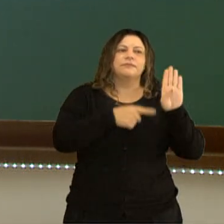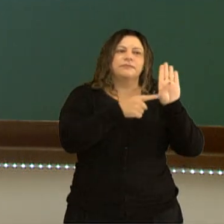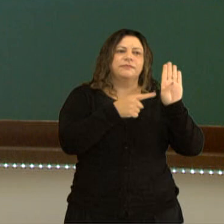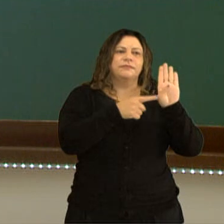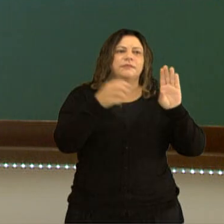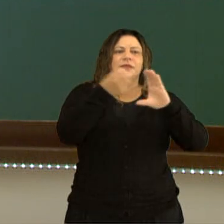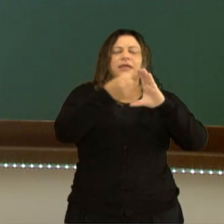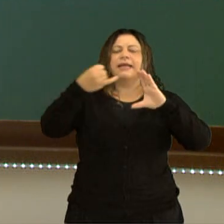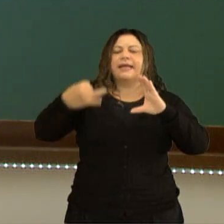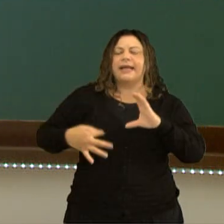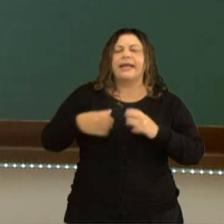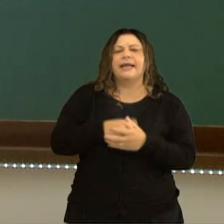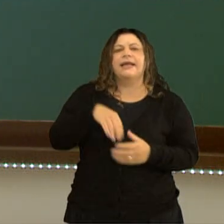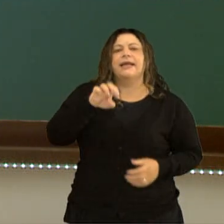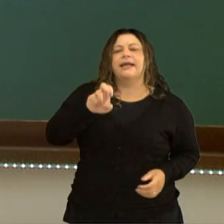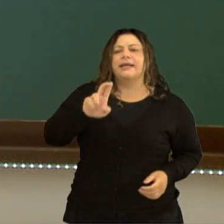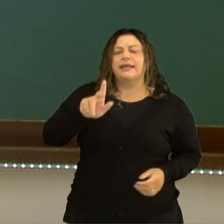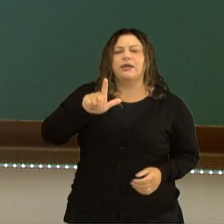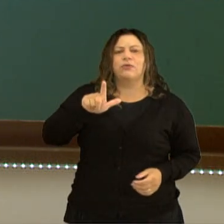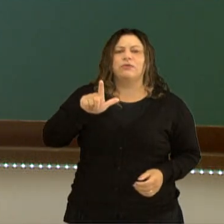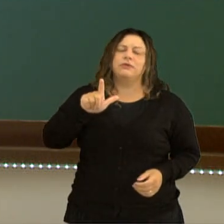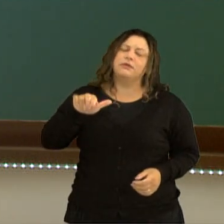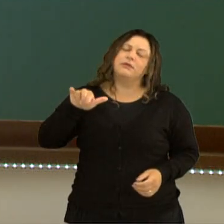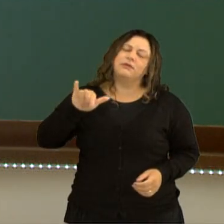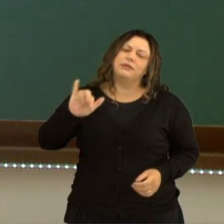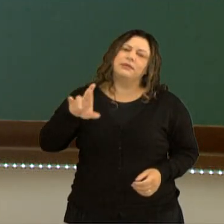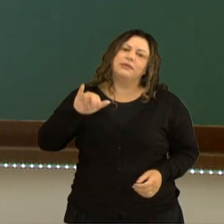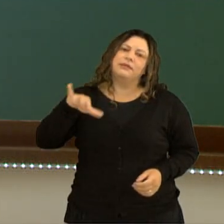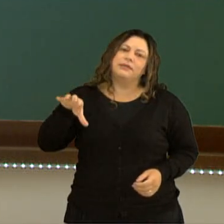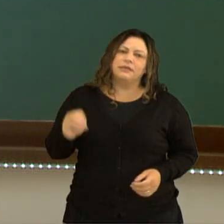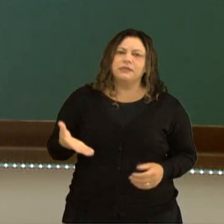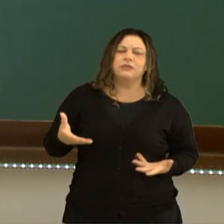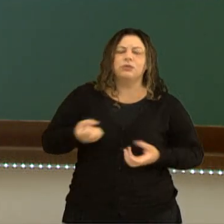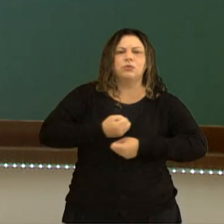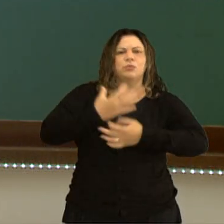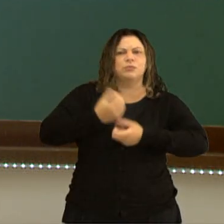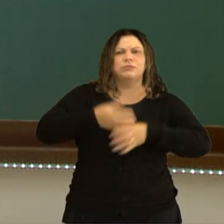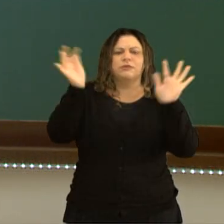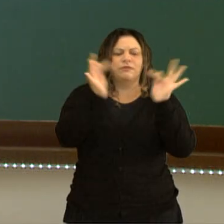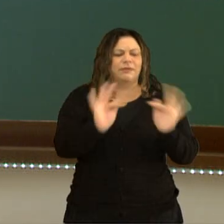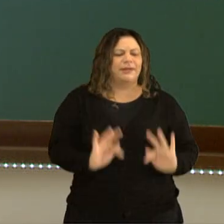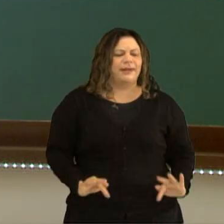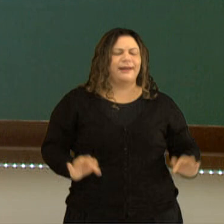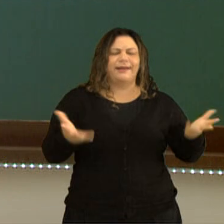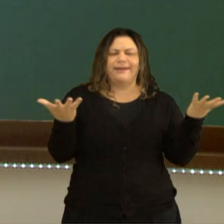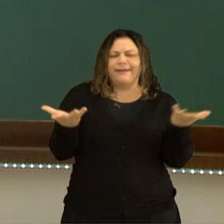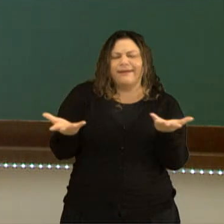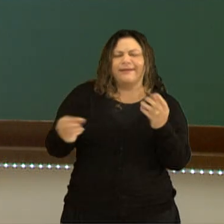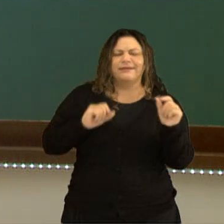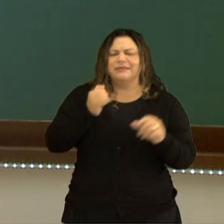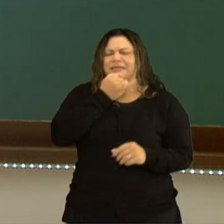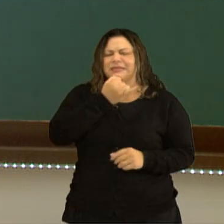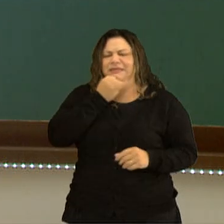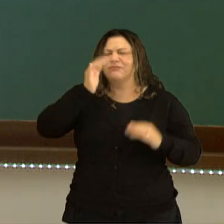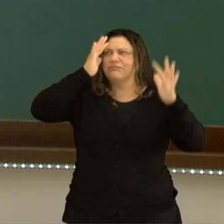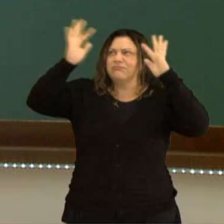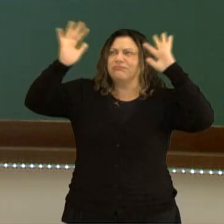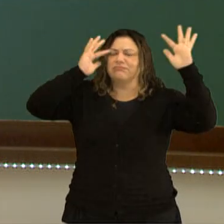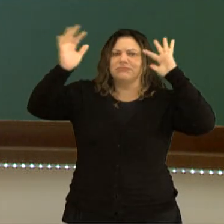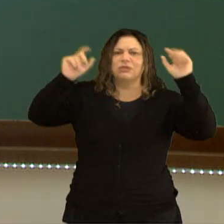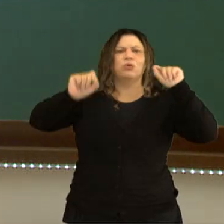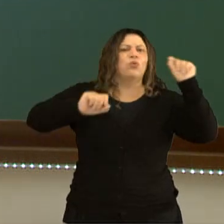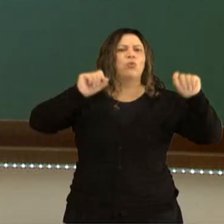quais características o seu eu lírico de poema vai ter? Vai ser alegre, triste, reflexivo? Como vai ser o seu